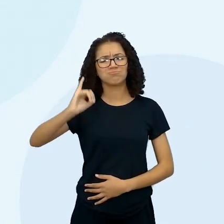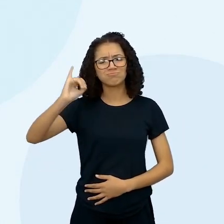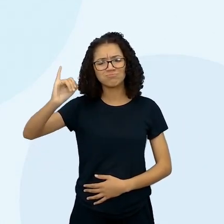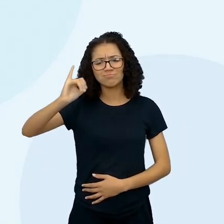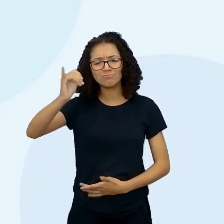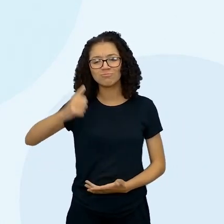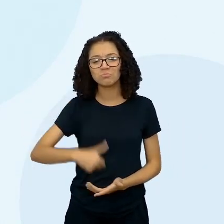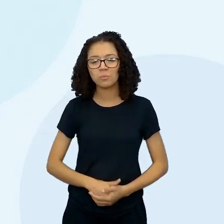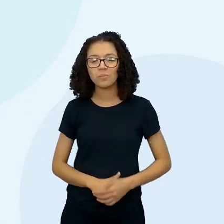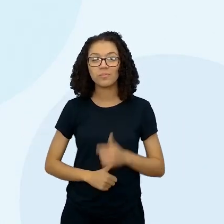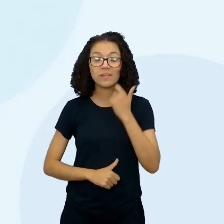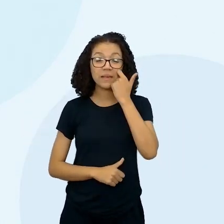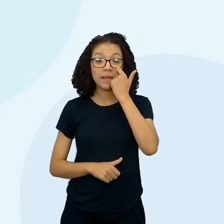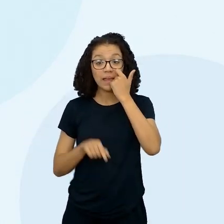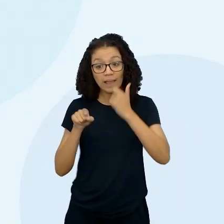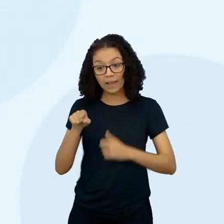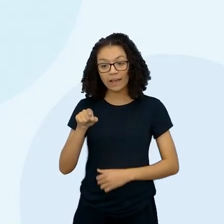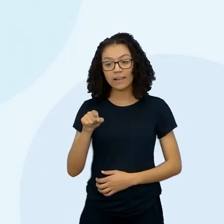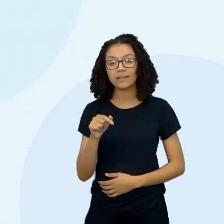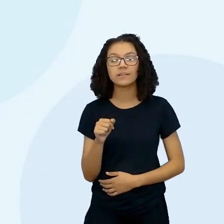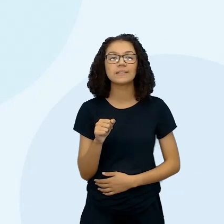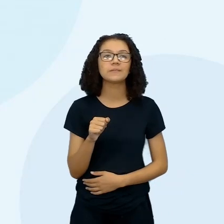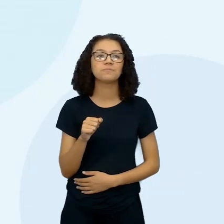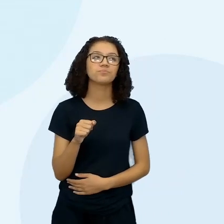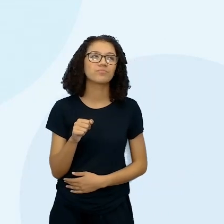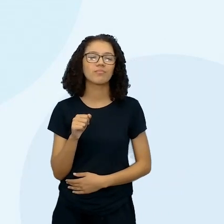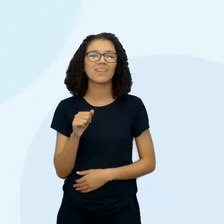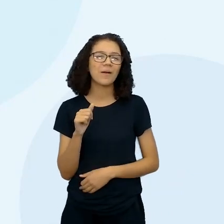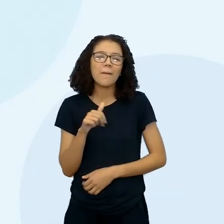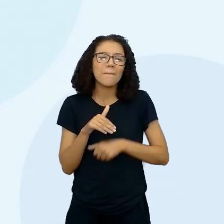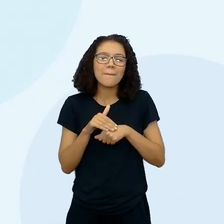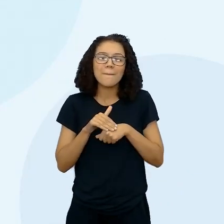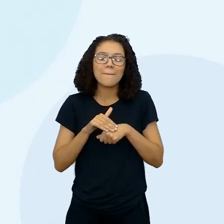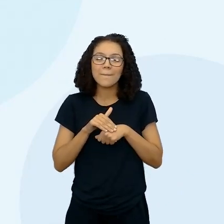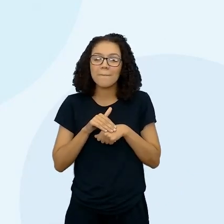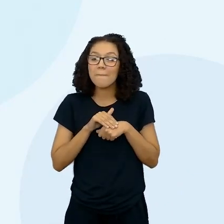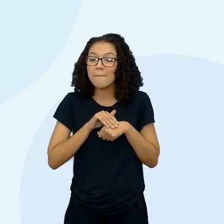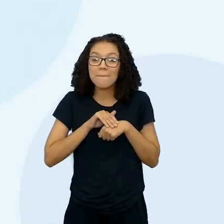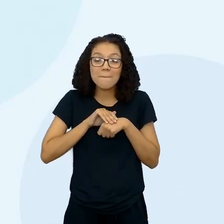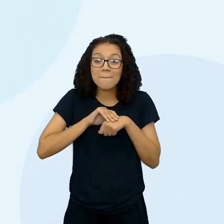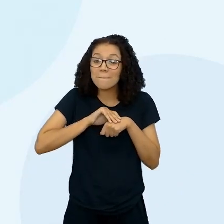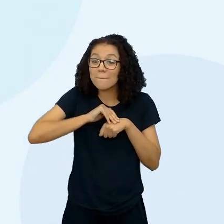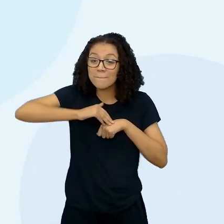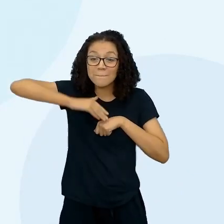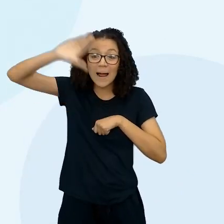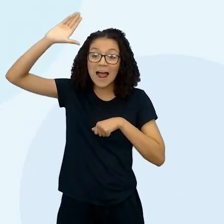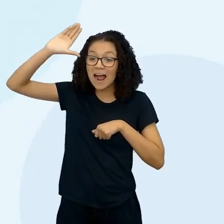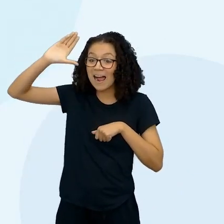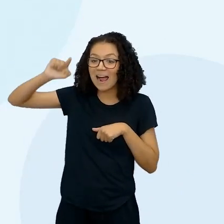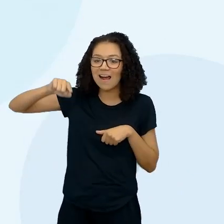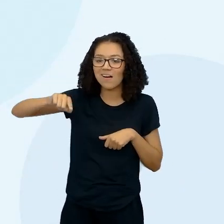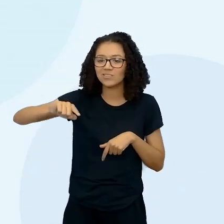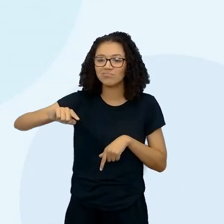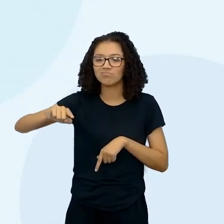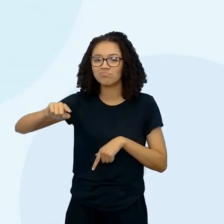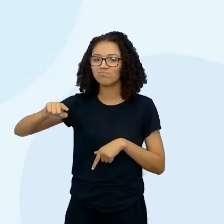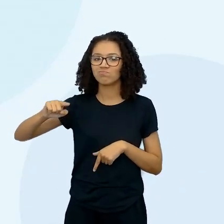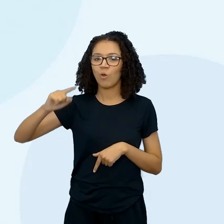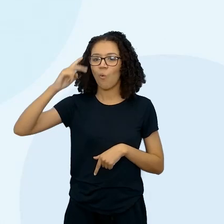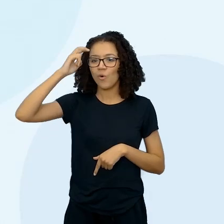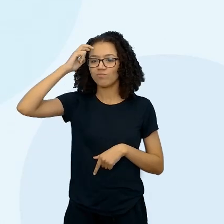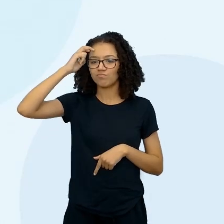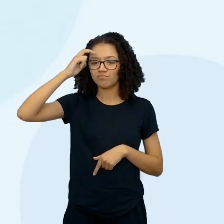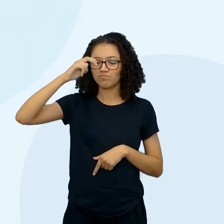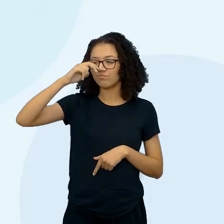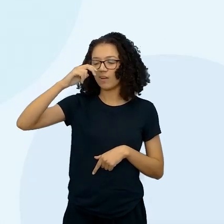Ela foi considerada uma das mais influentes mulheres de toda a história da